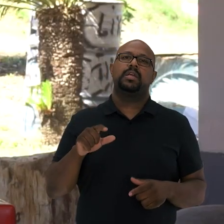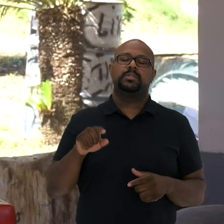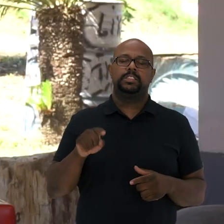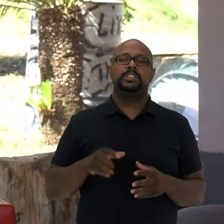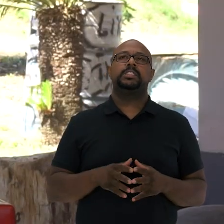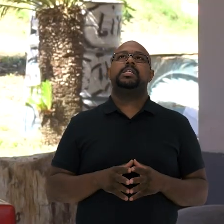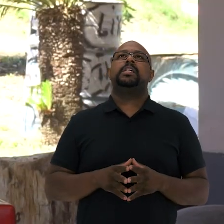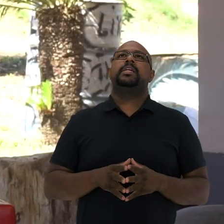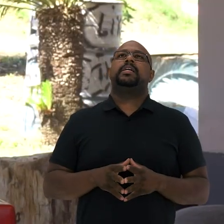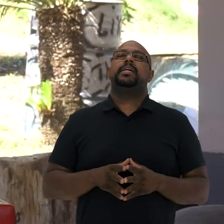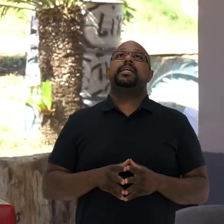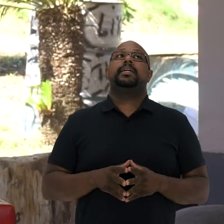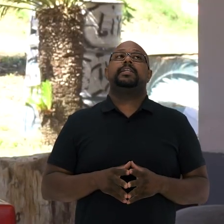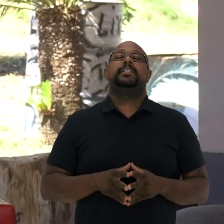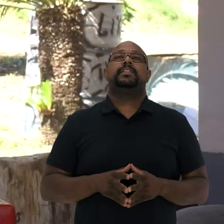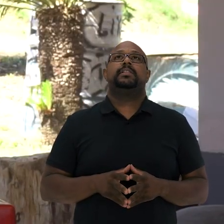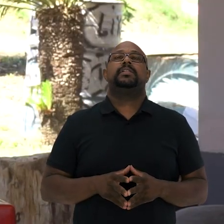Camobiti, pelos indígenas.